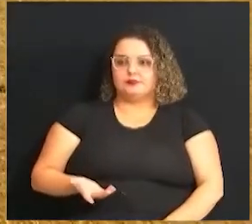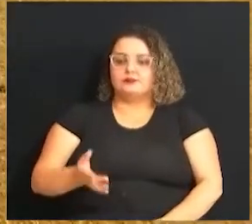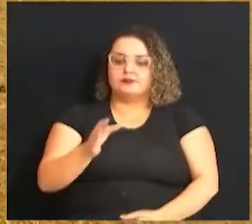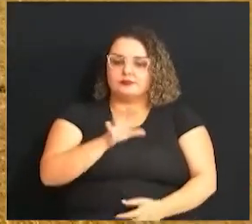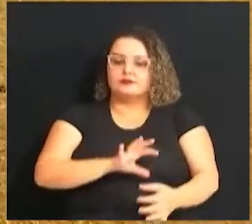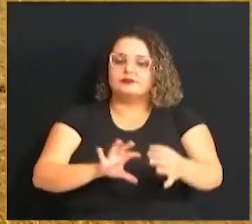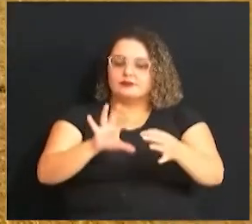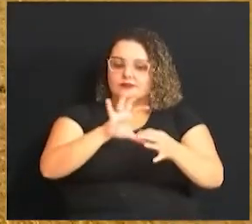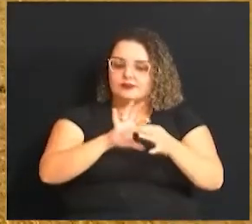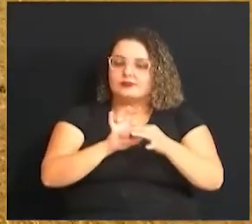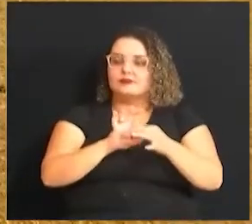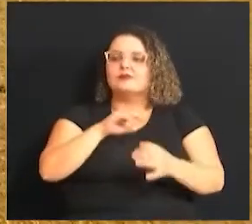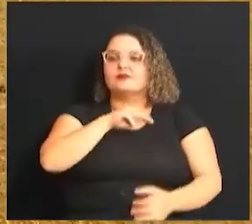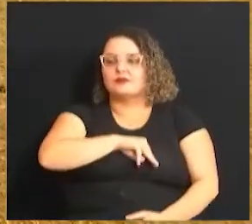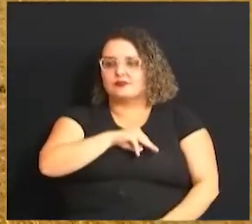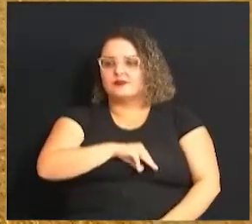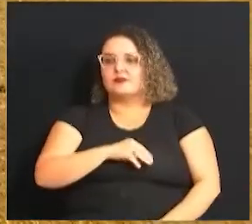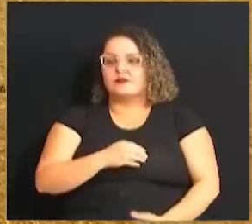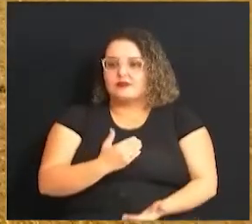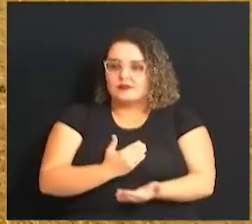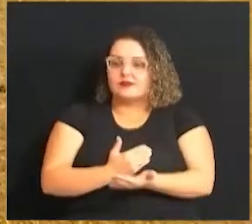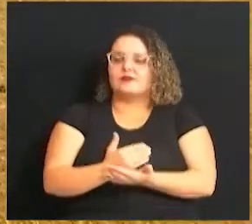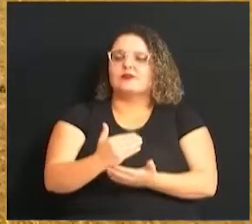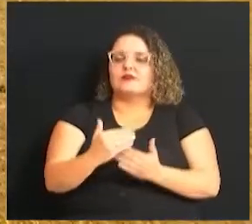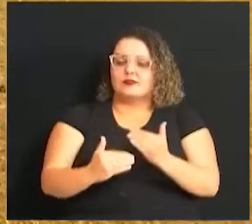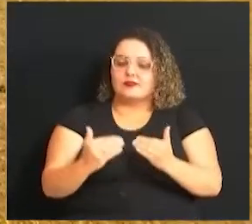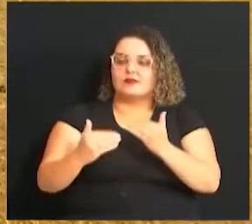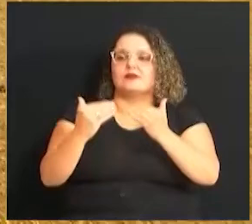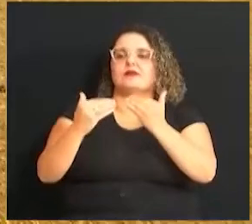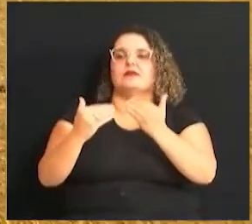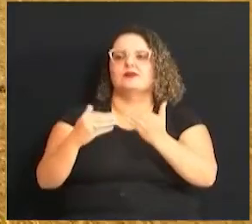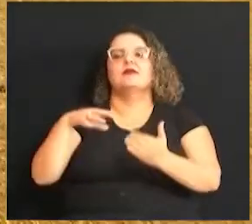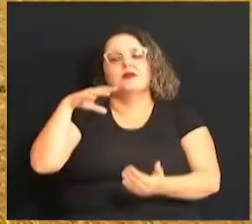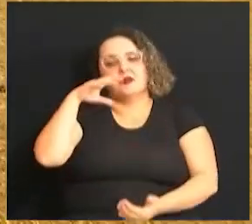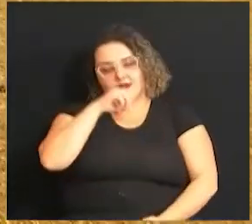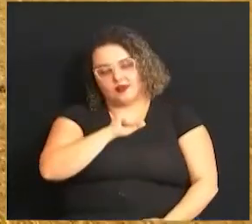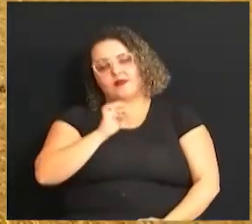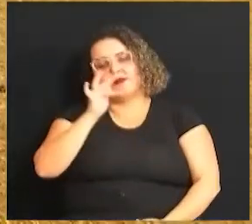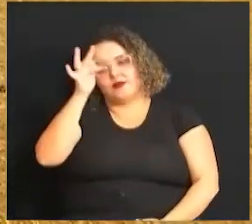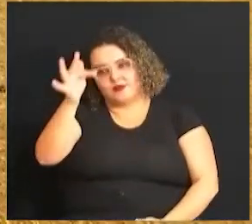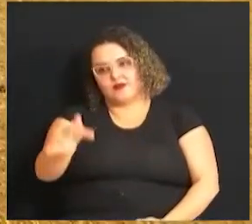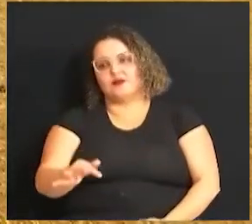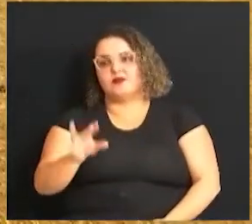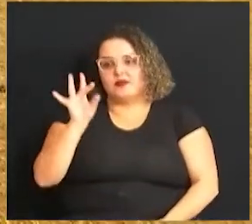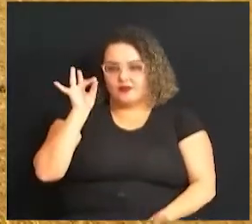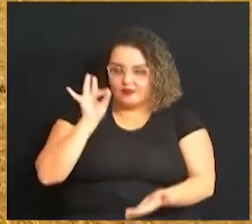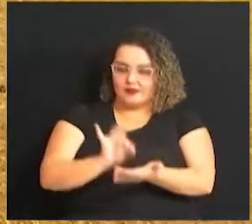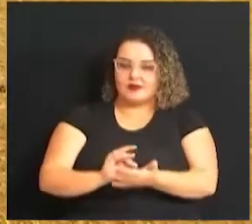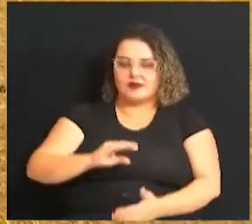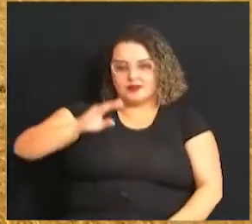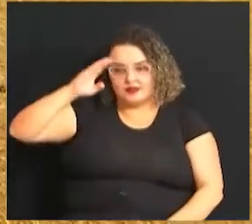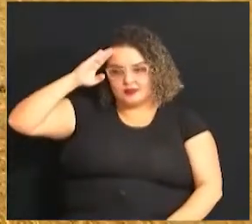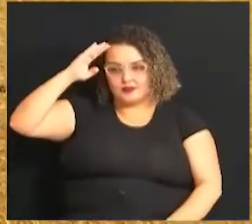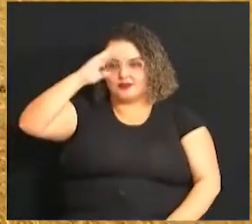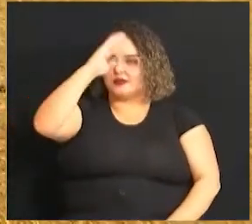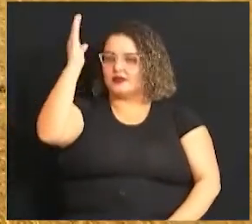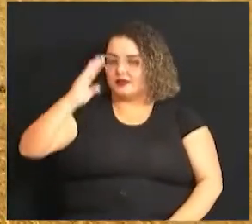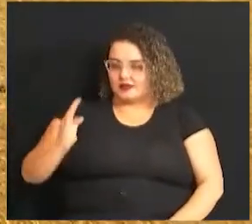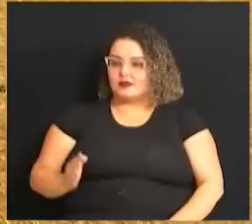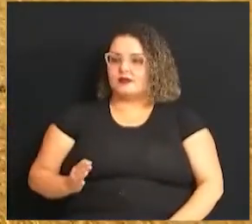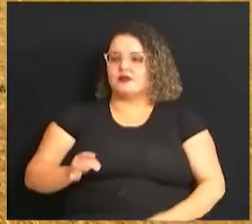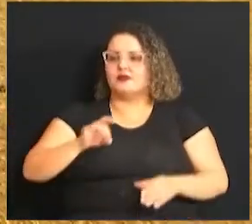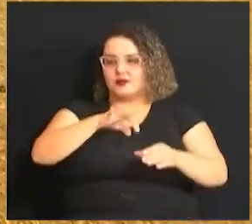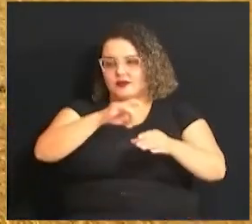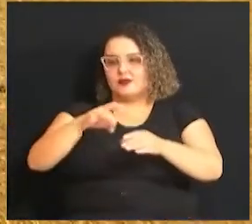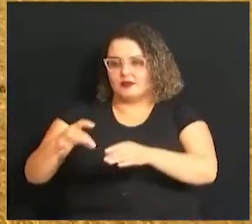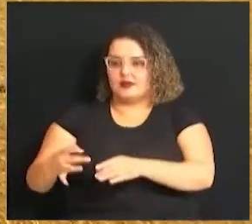espontânea com a missão da escola, que é iniciar a formação daqueles que serão em breve os futuros oficiais do Exército Brasileiro.